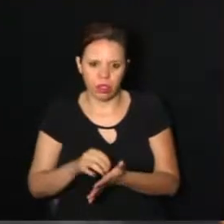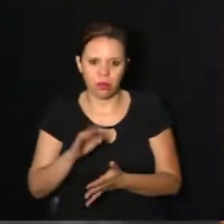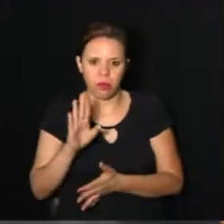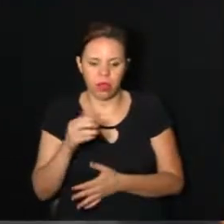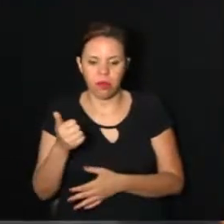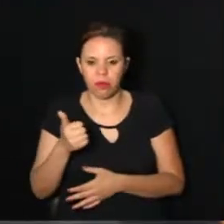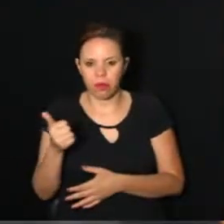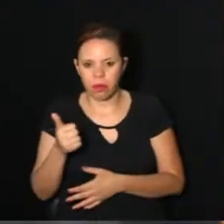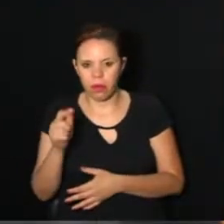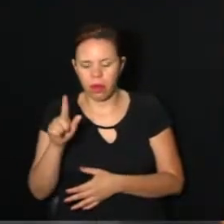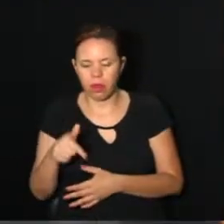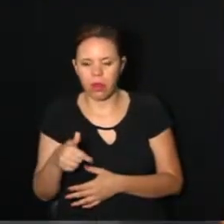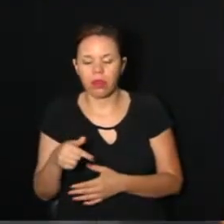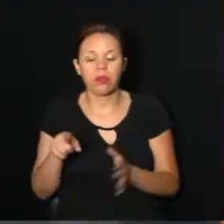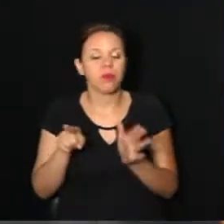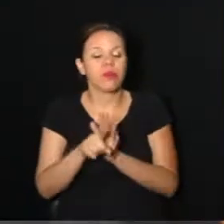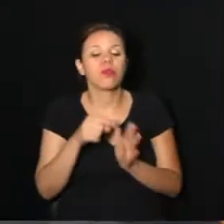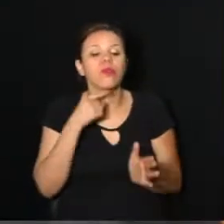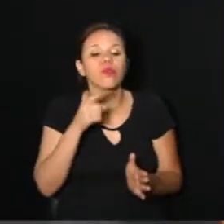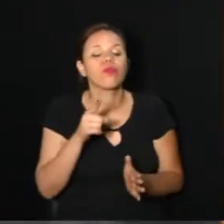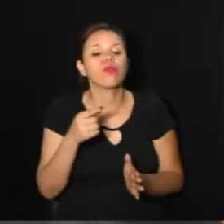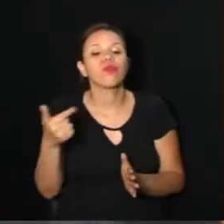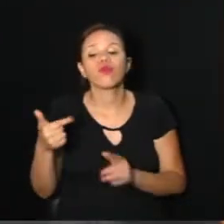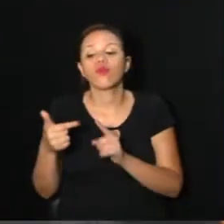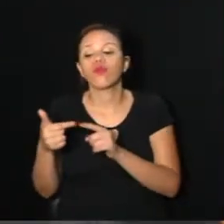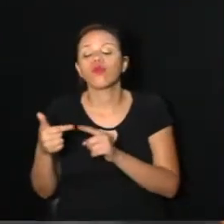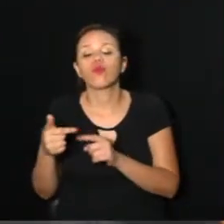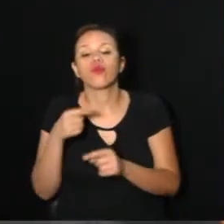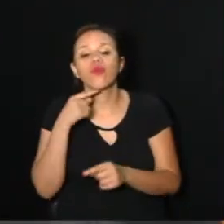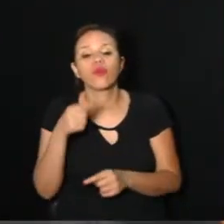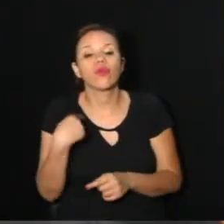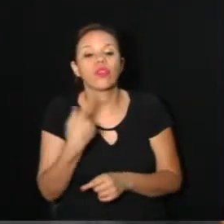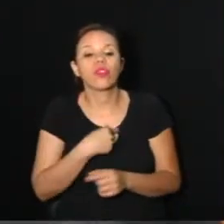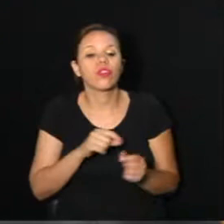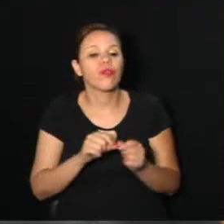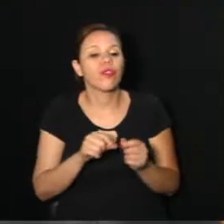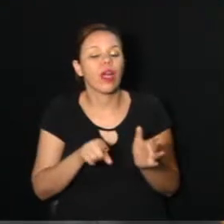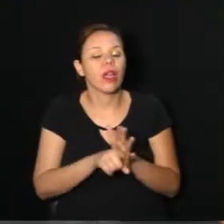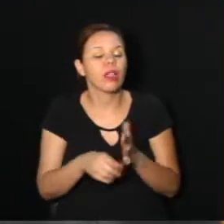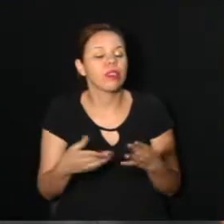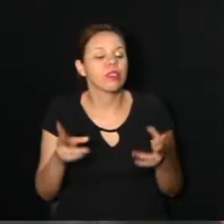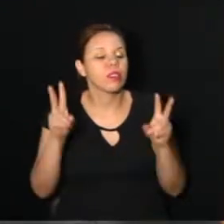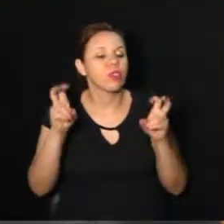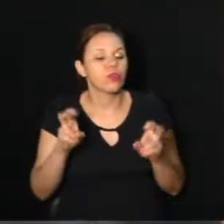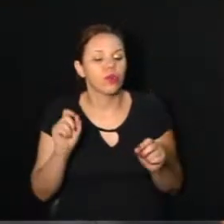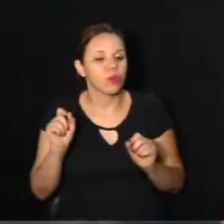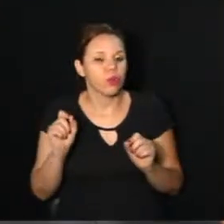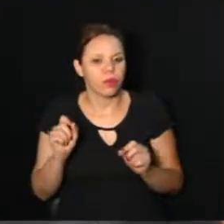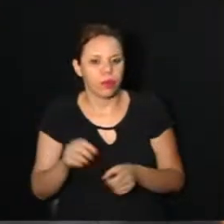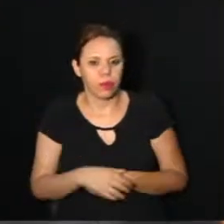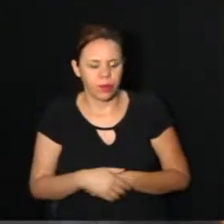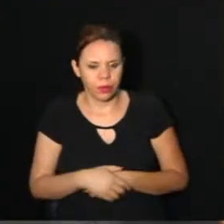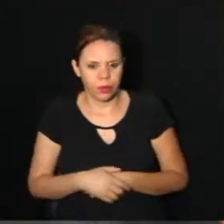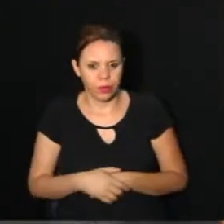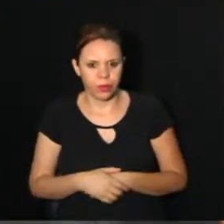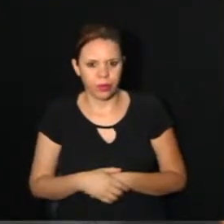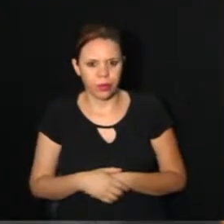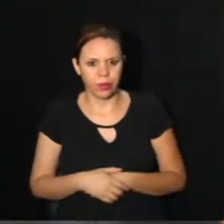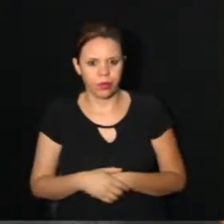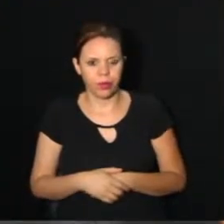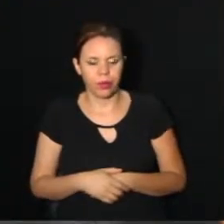primeiro questionamento. E o segundo questionamento que a gente faz é com relação à